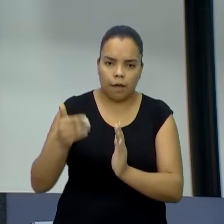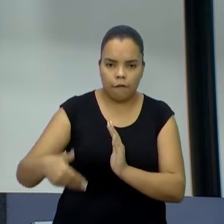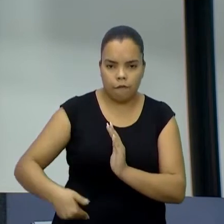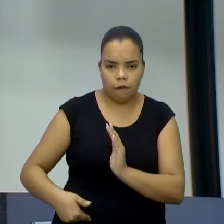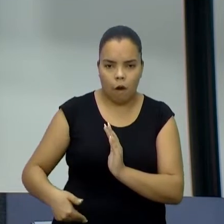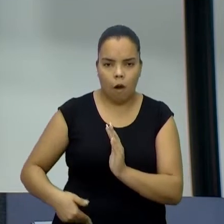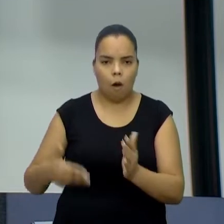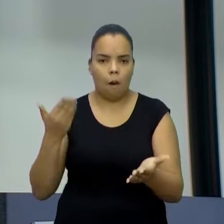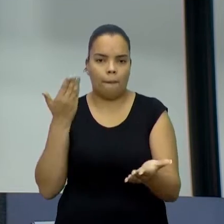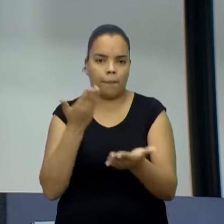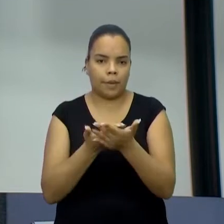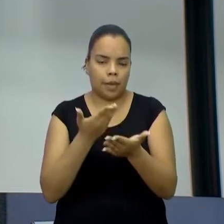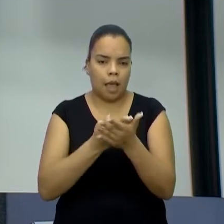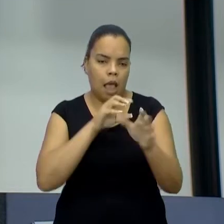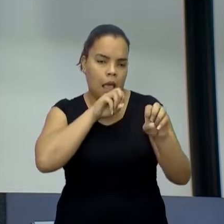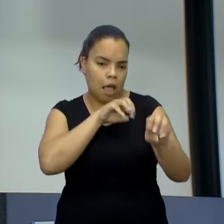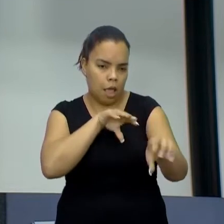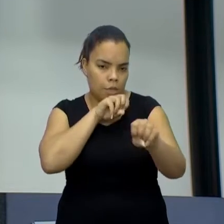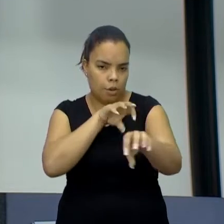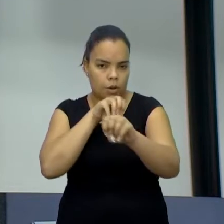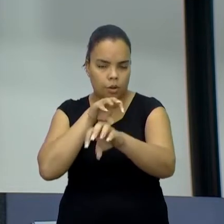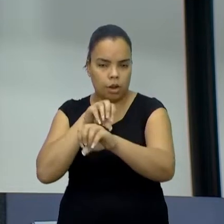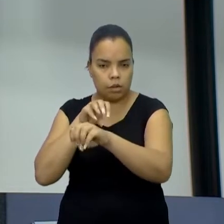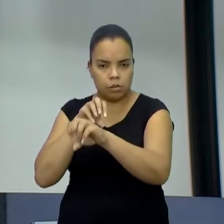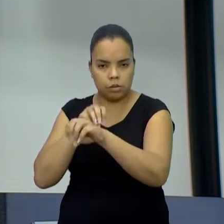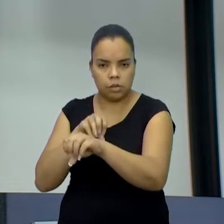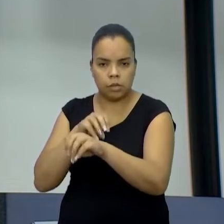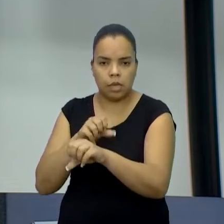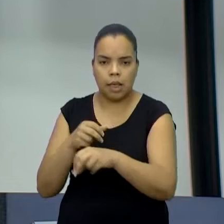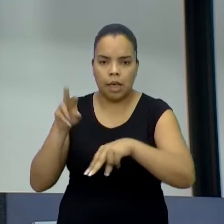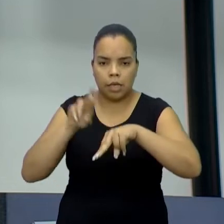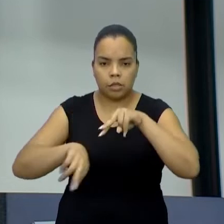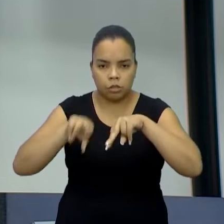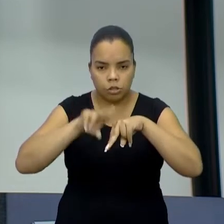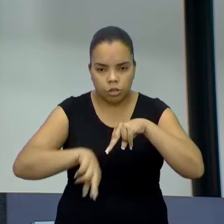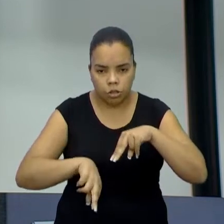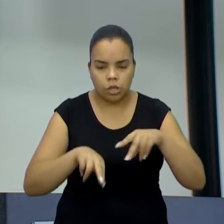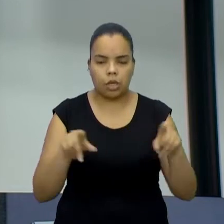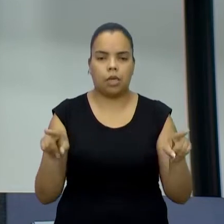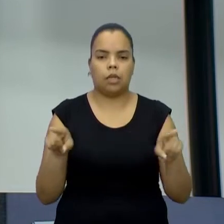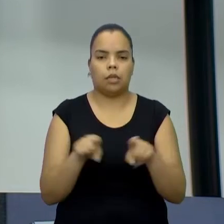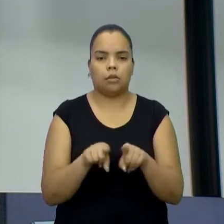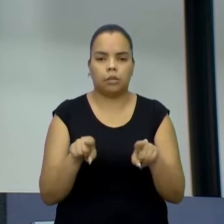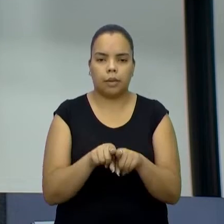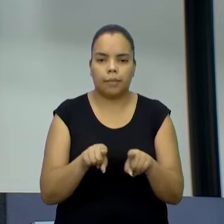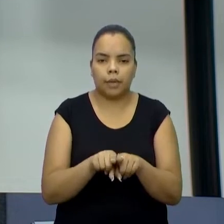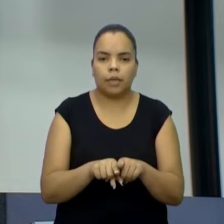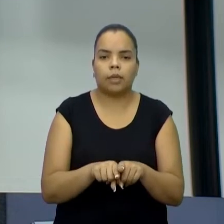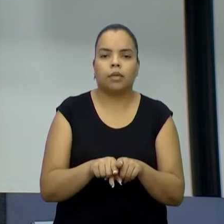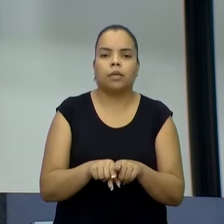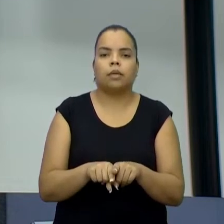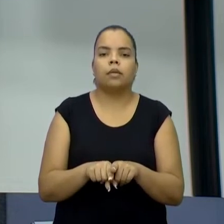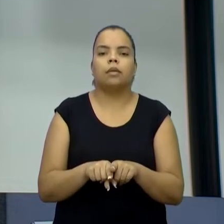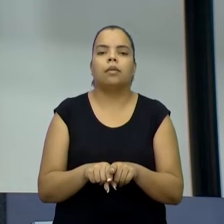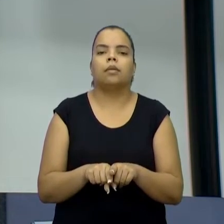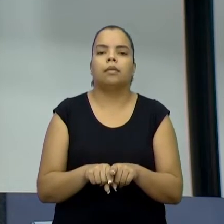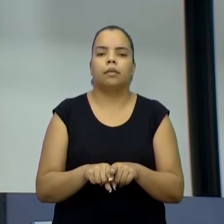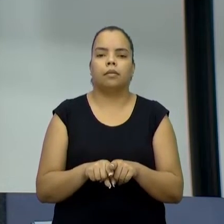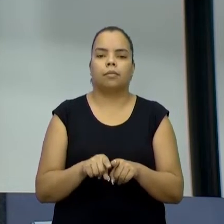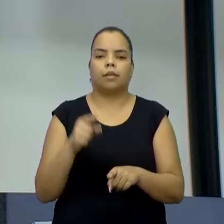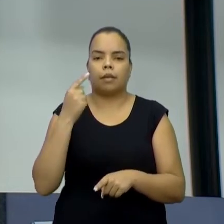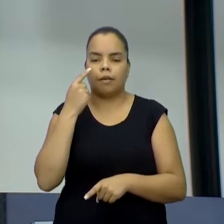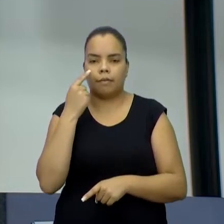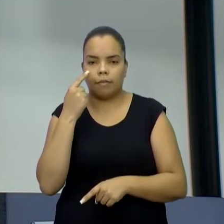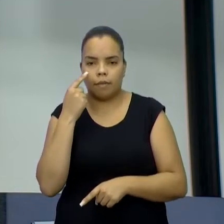uma educação igualitária, das questões de gênero, da questão também que vem à tona